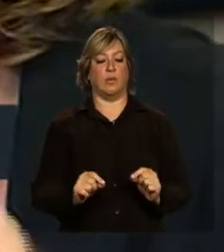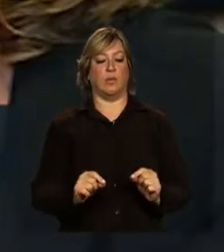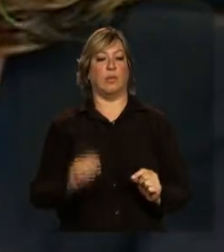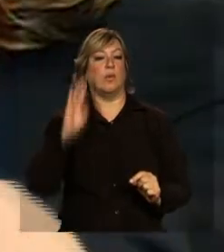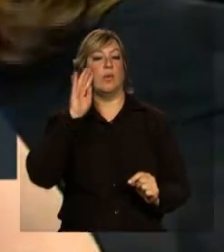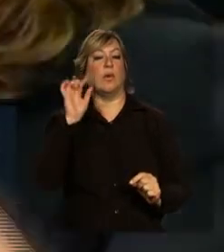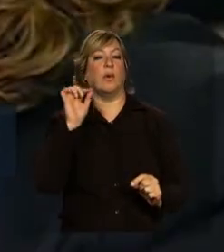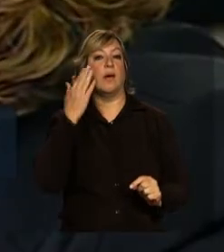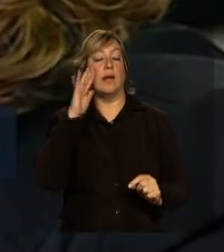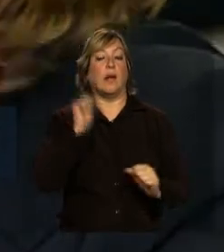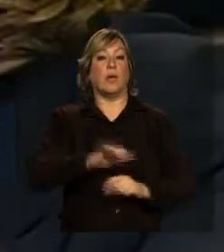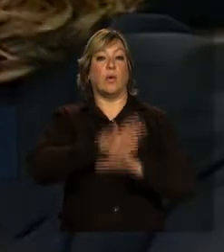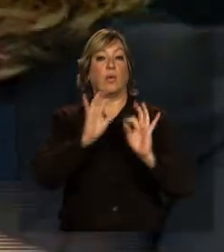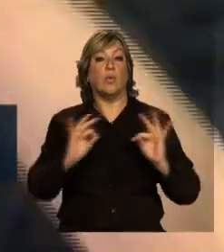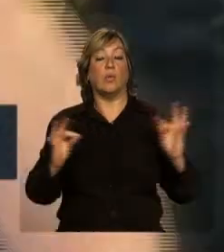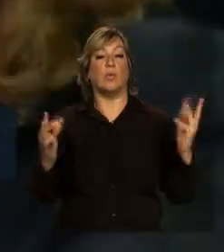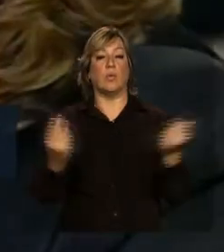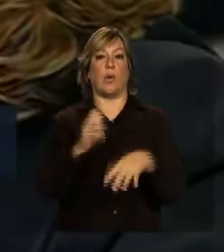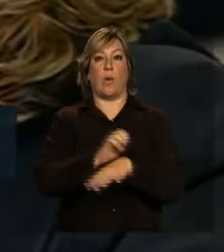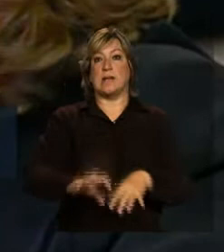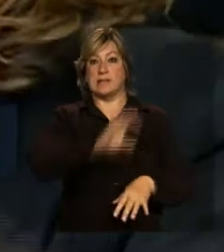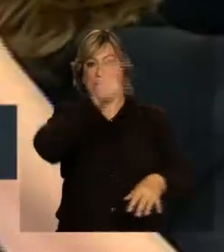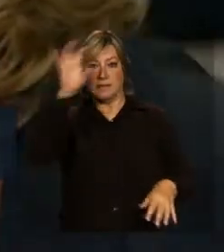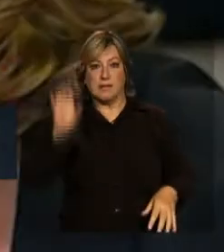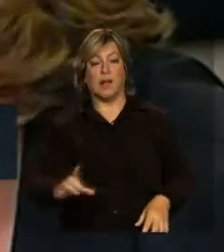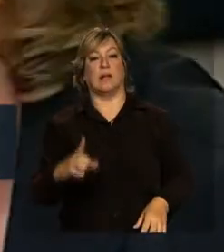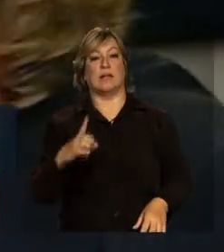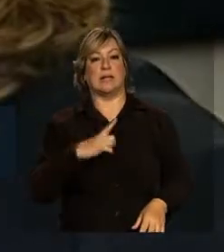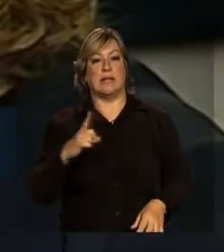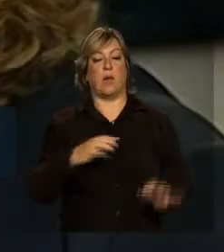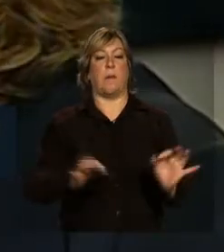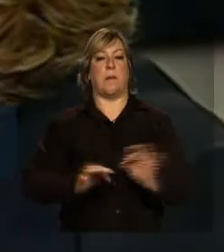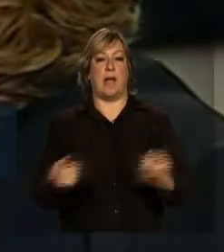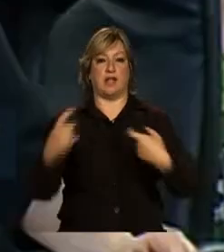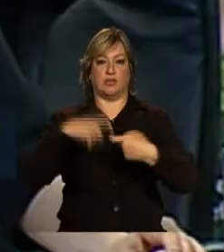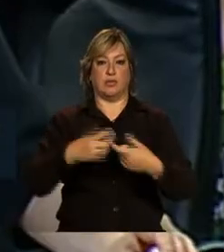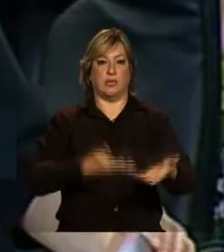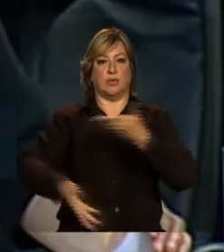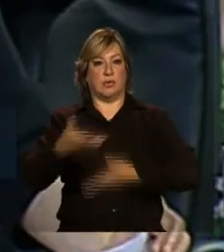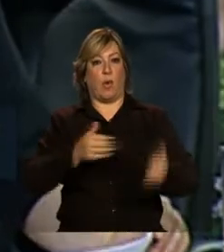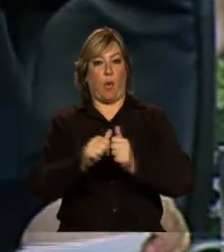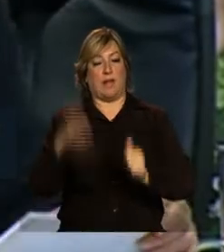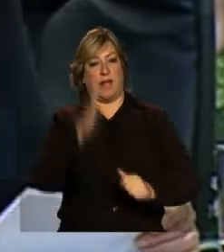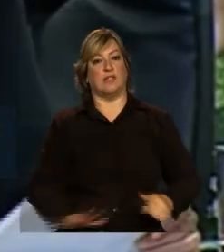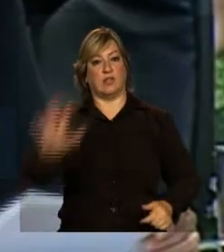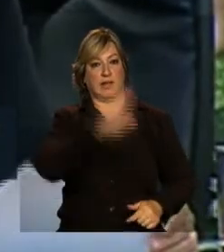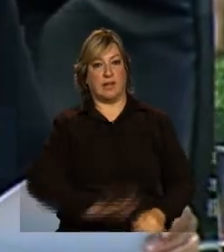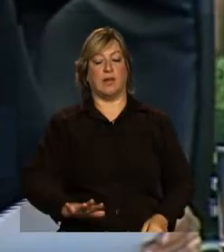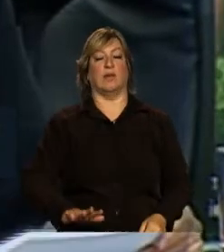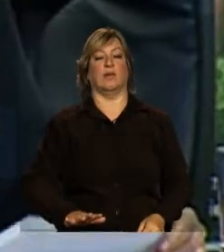a visão global do Estado contar com um plano articulado com o nacional, nós estejamos agora